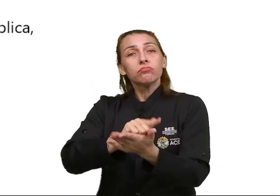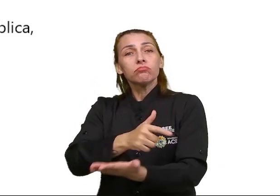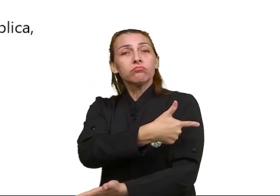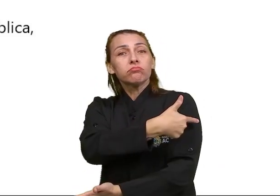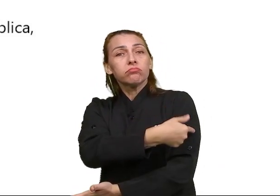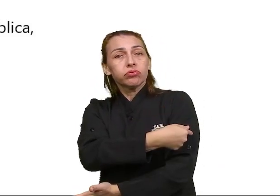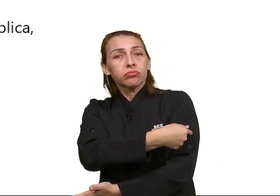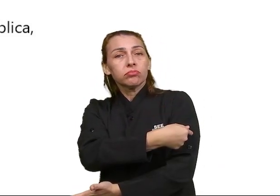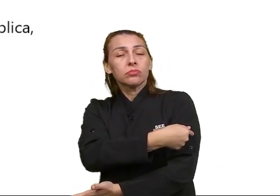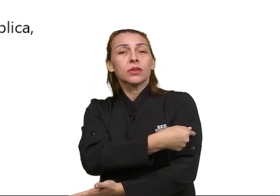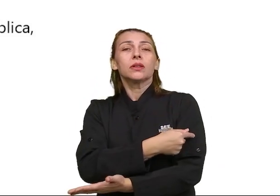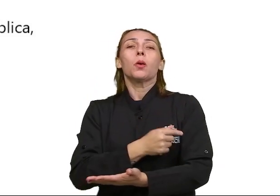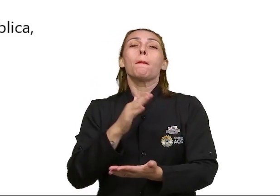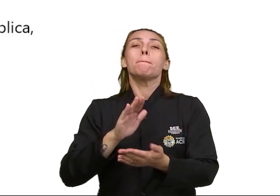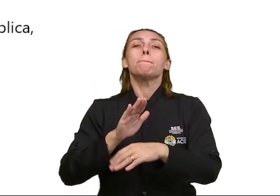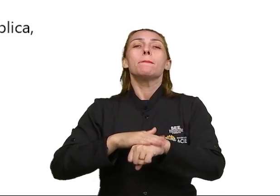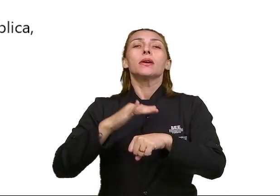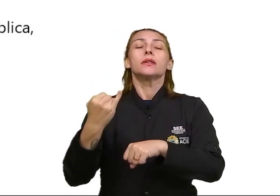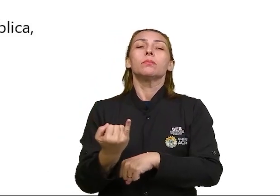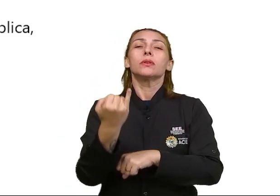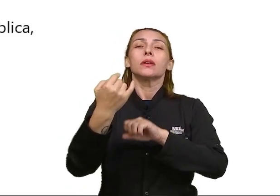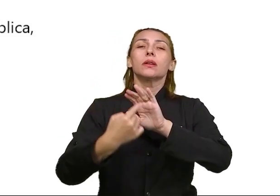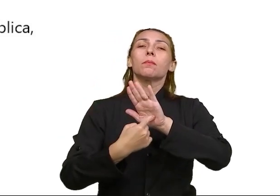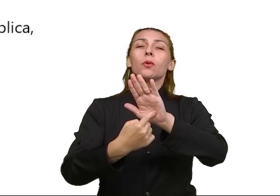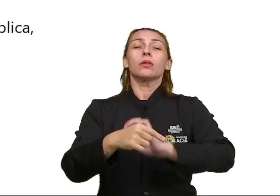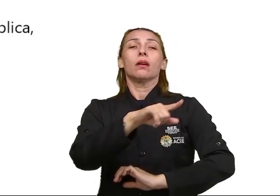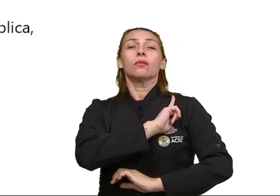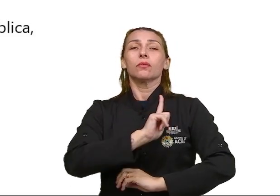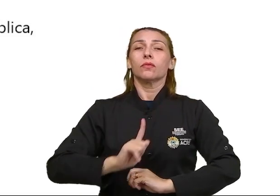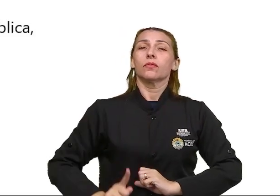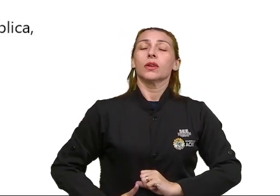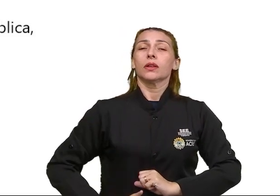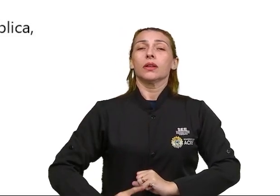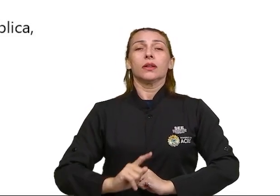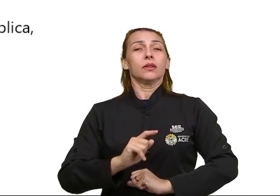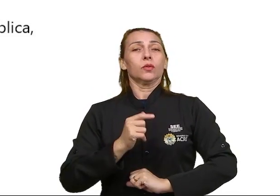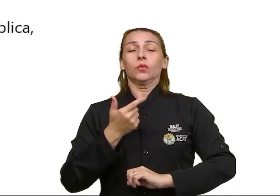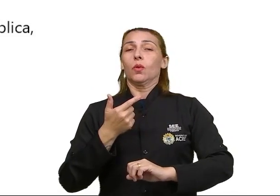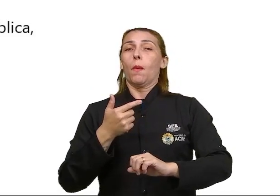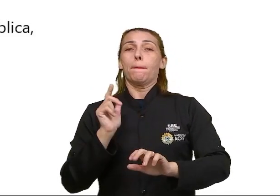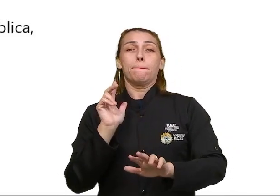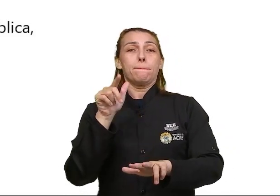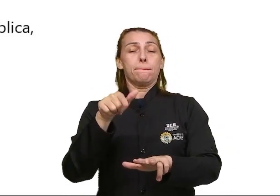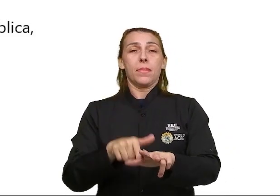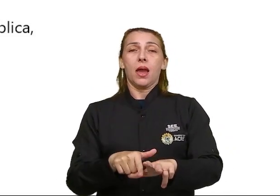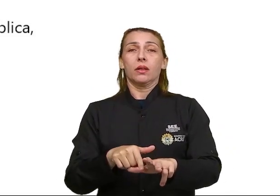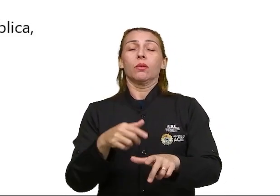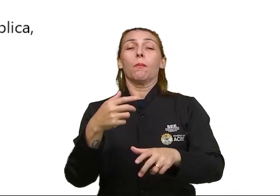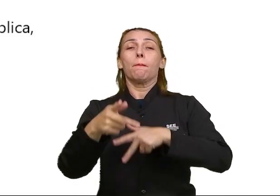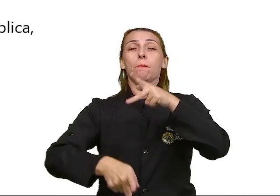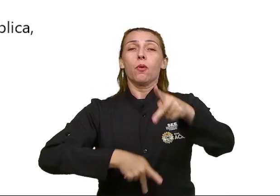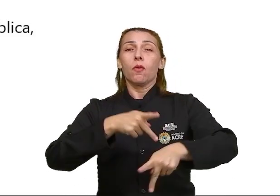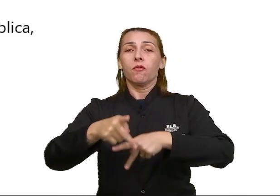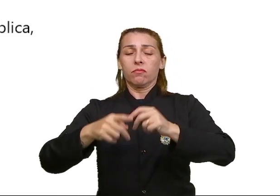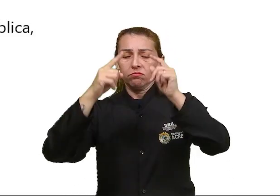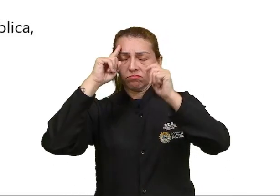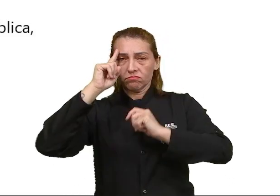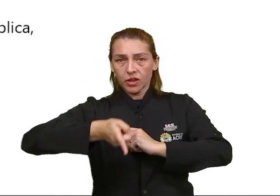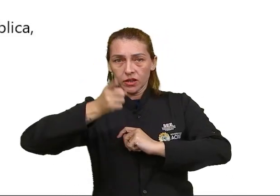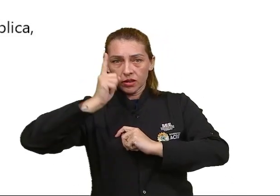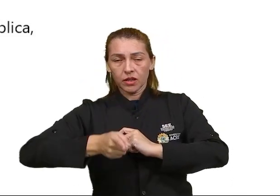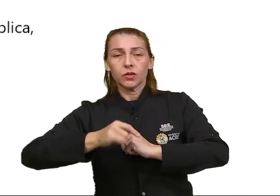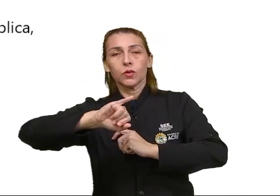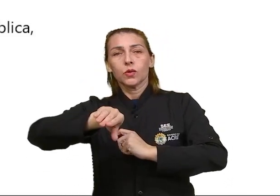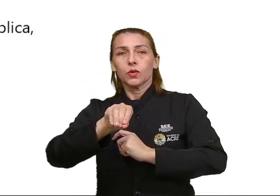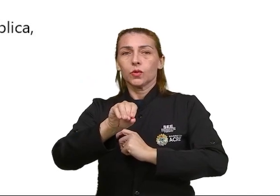suas virilhas. O mais importante era mostrar ao governo que ele não põe o pé no pescoço do povo. José Murilo de